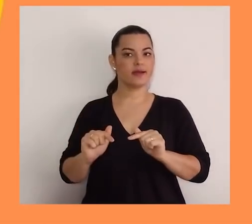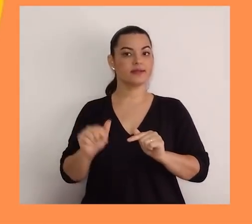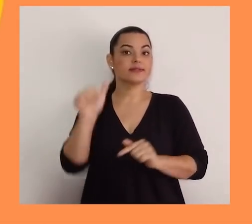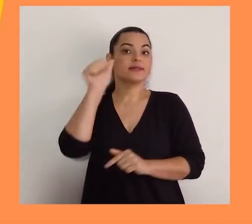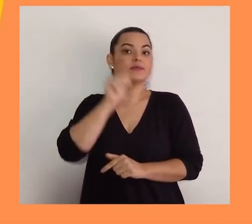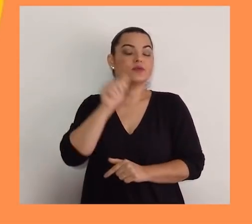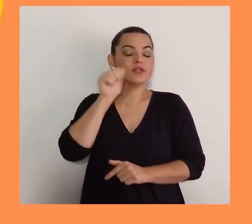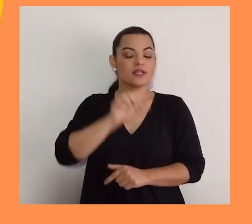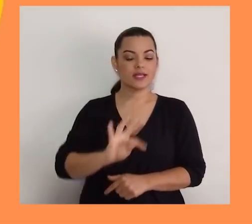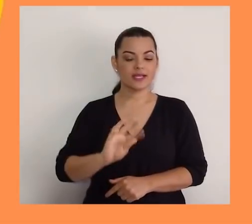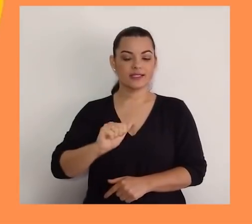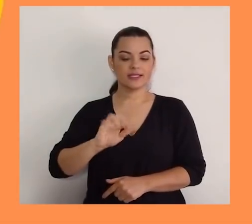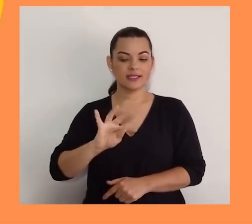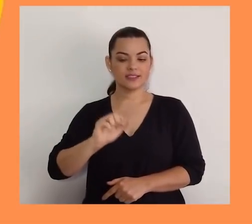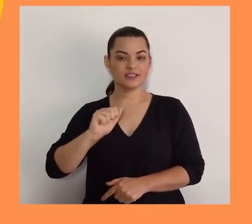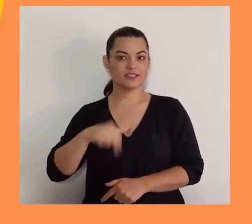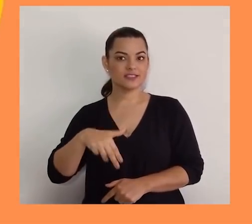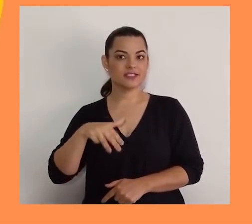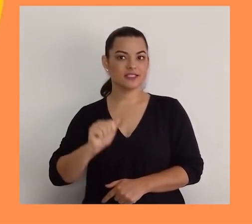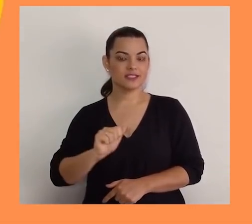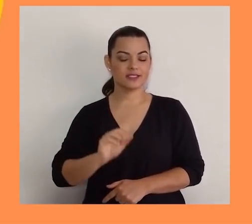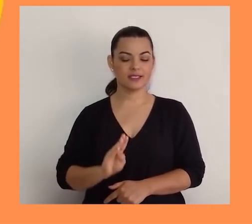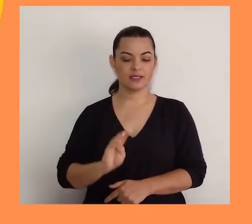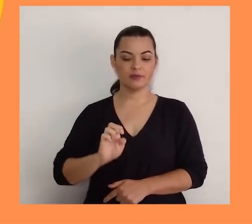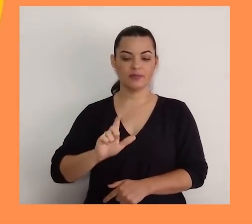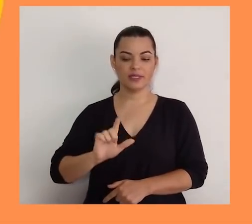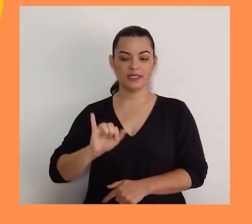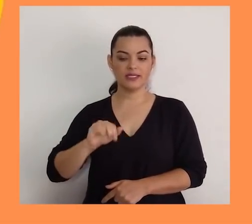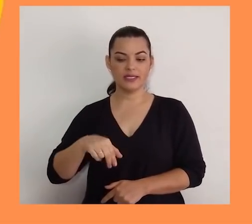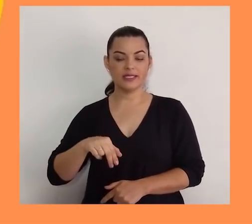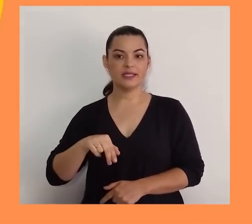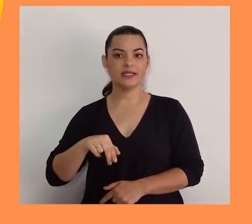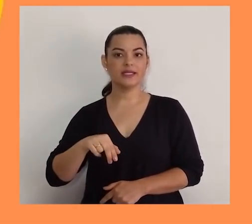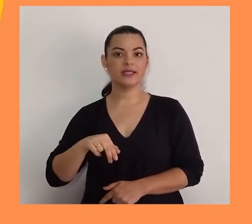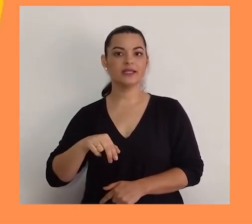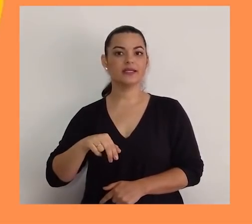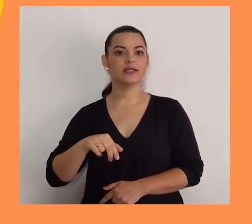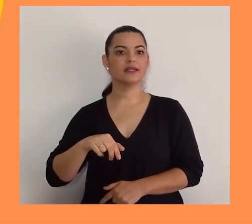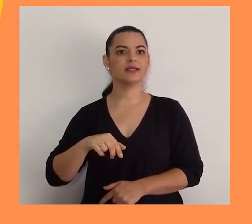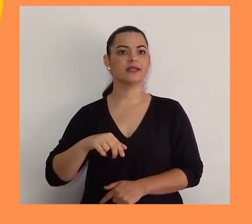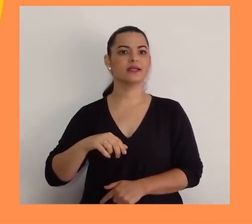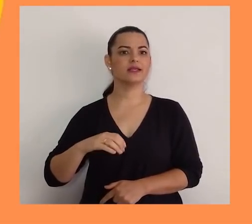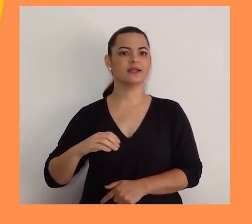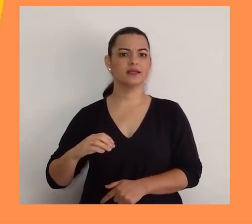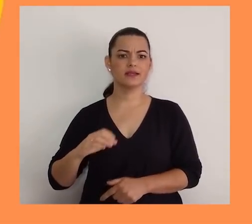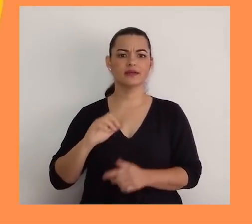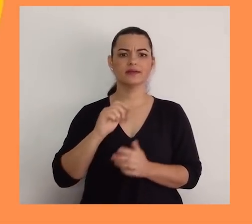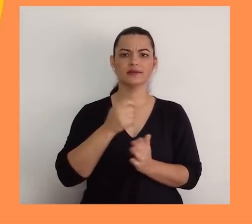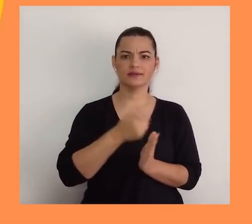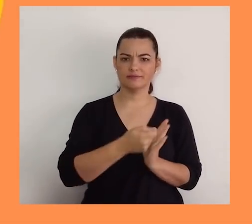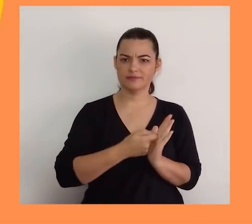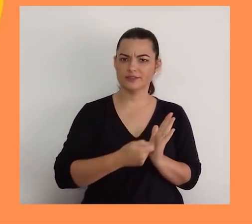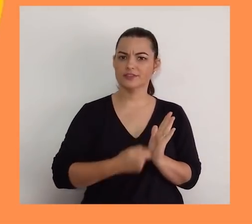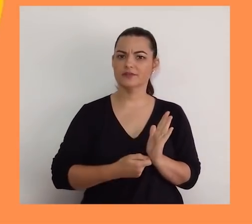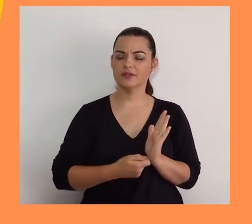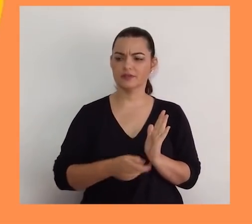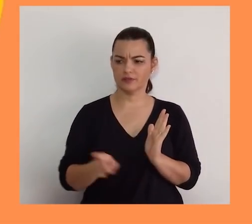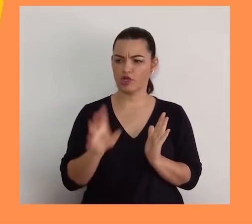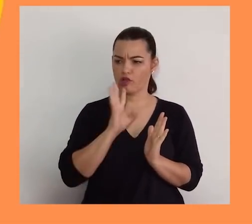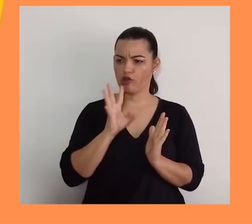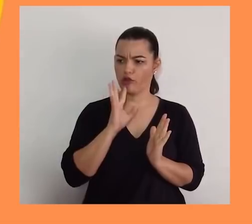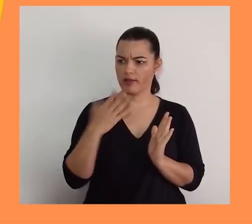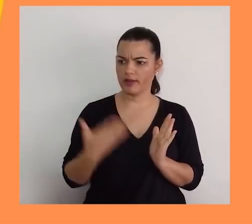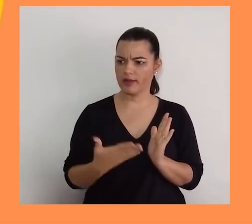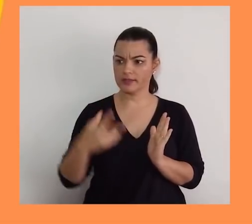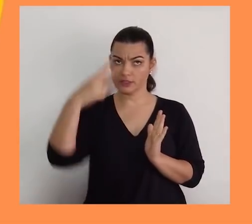história aventura. E o que será que você acha que vai acontecer nessa aventura? Essa. E vai